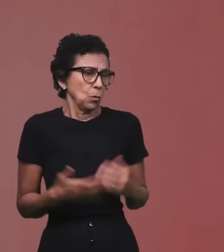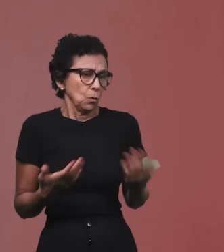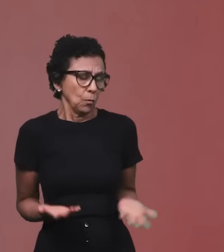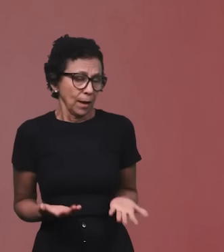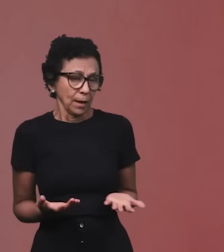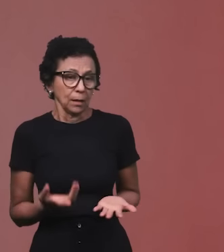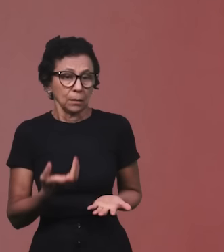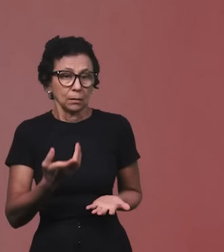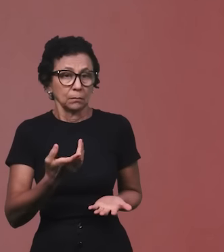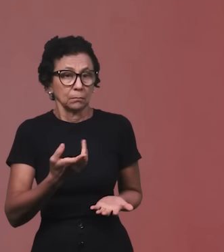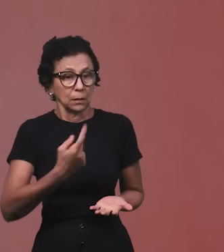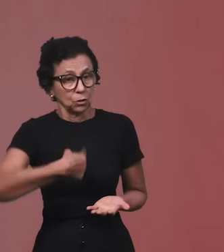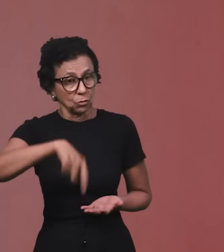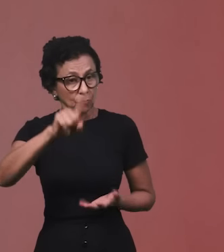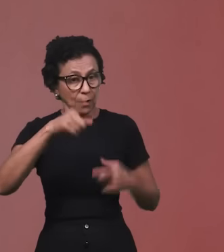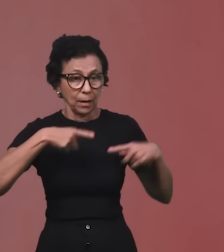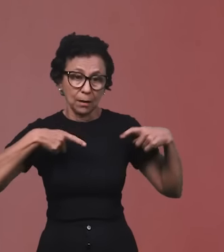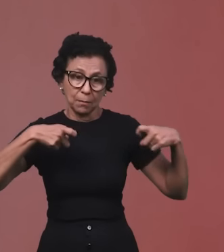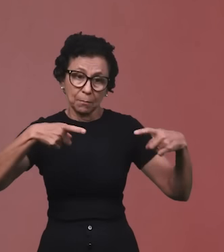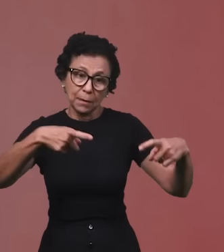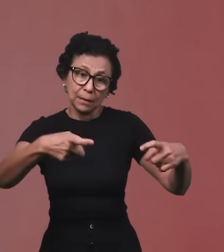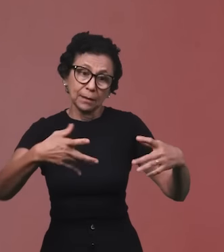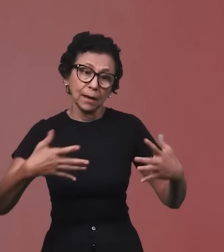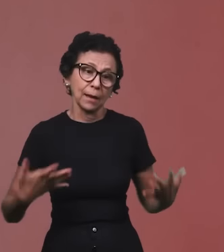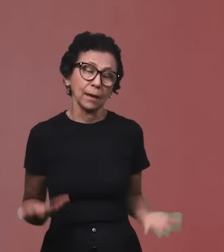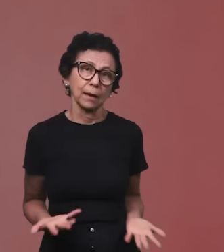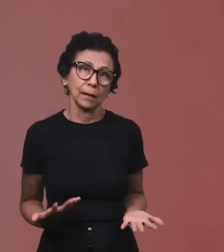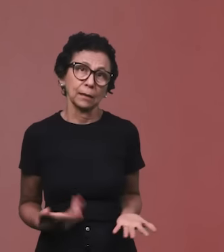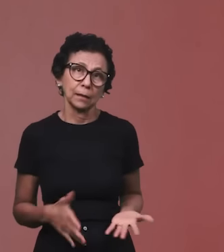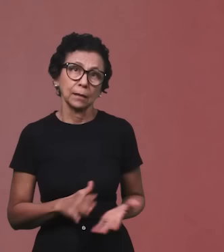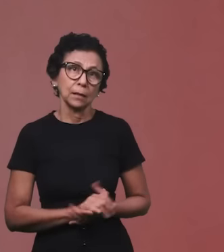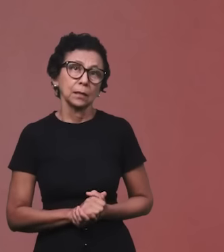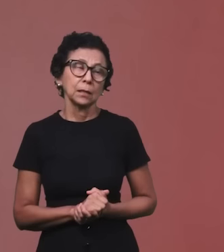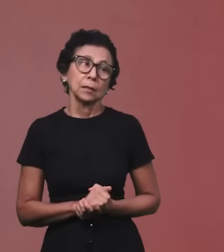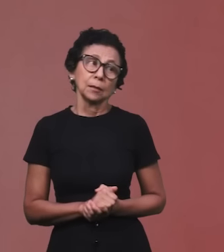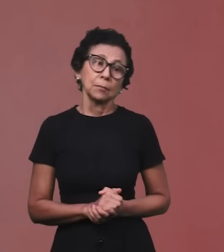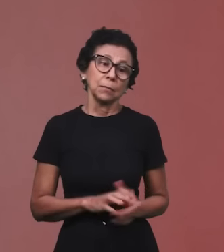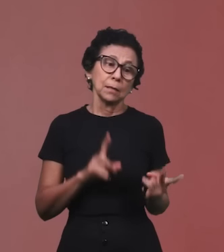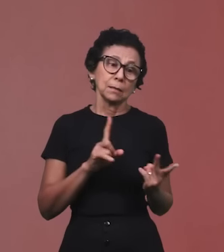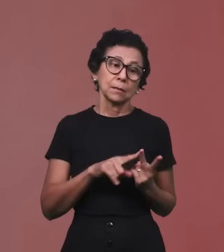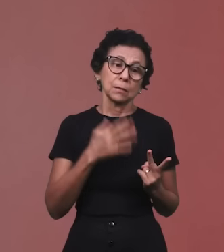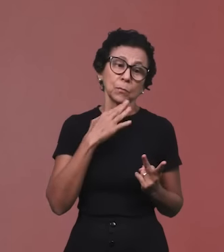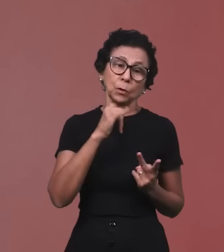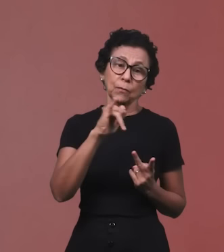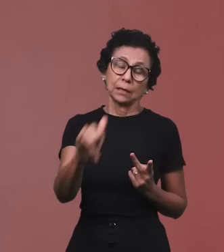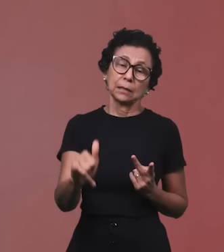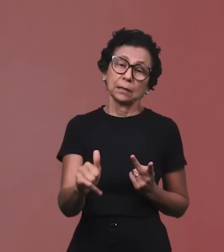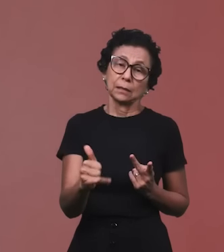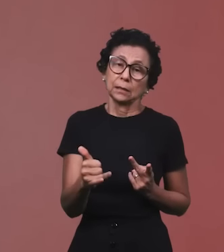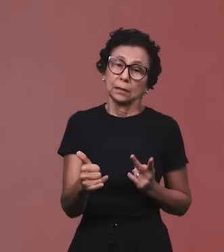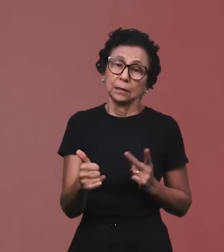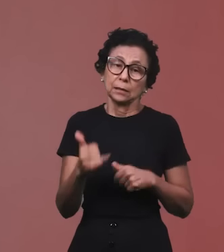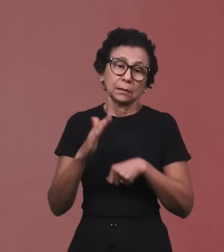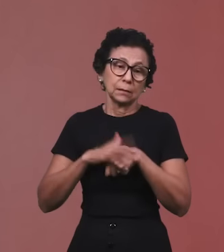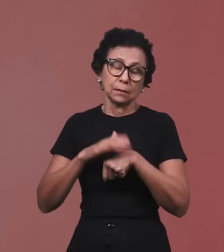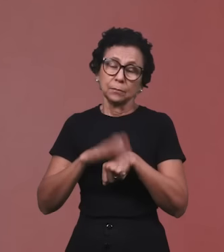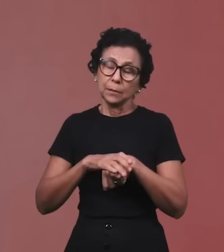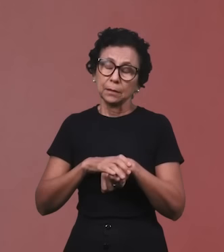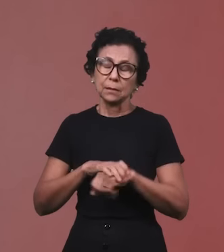aqui para profetizar o que eu não gosto, tem Micaías, mas Micaías só profetiza o que eu não quero. Ou seja, o homem, quando ele